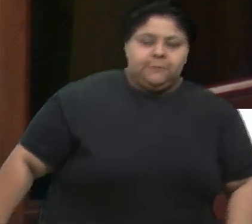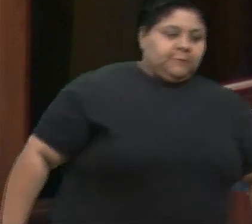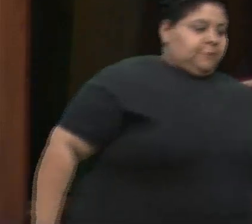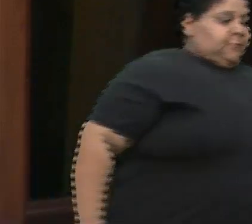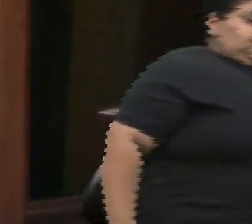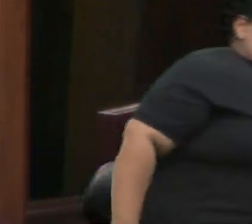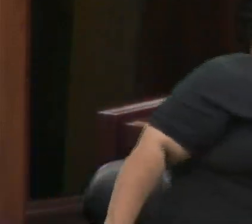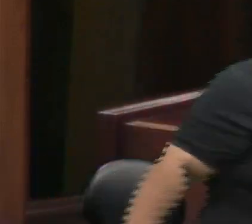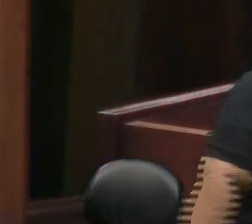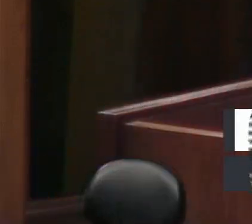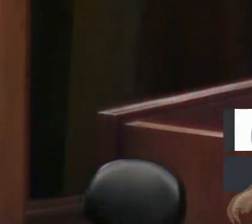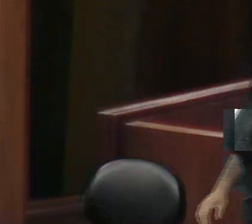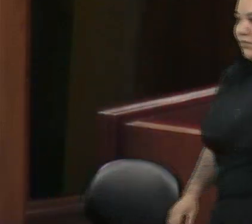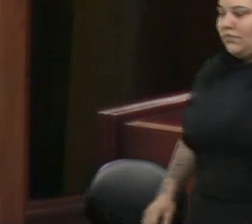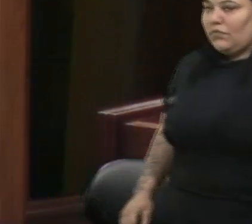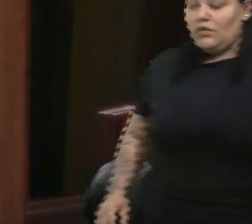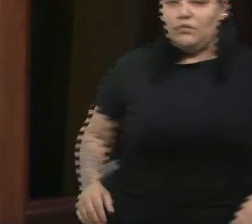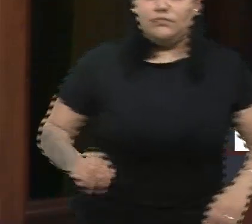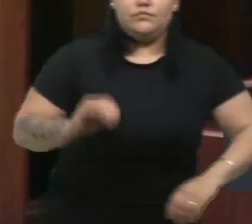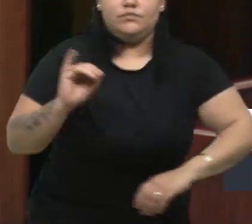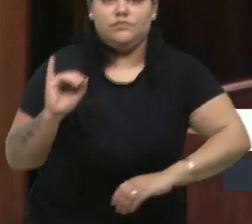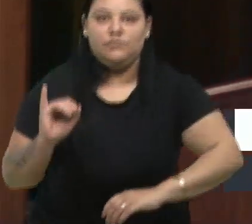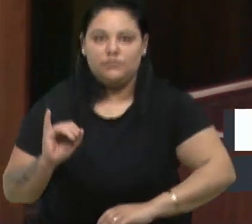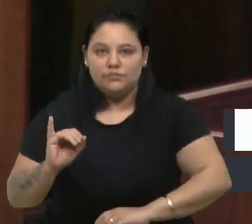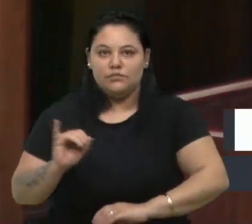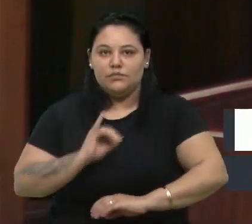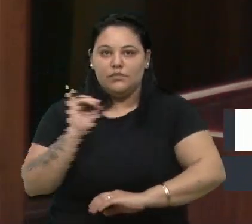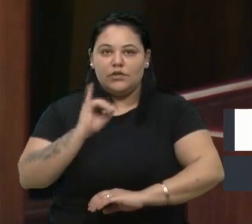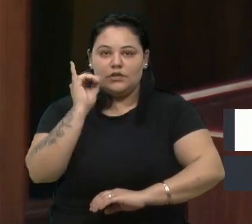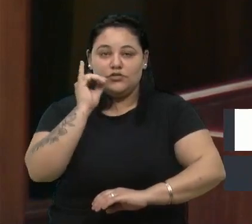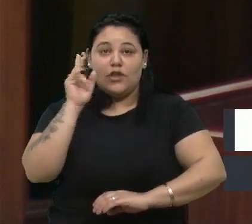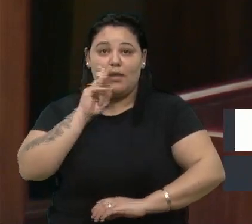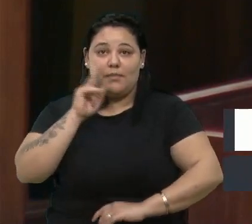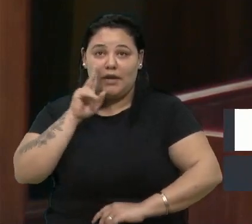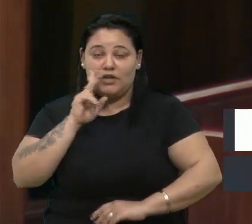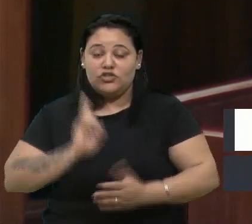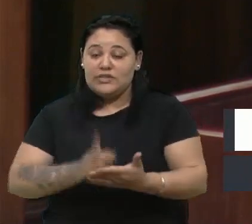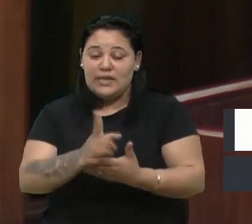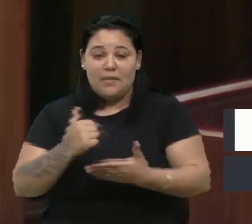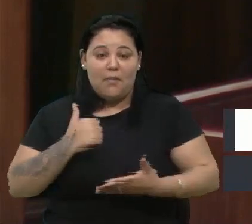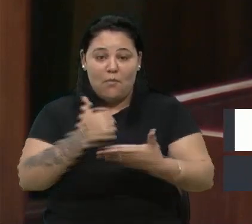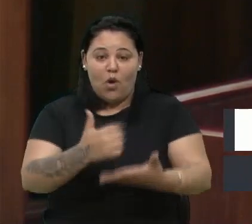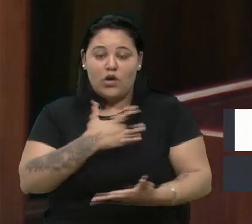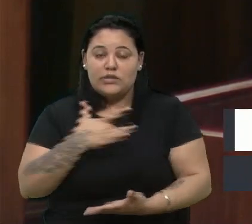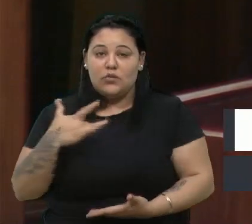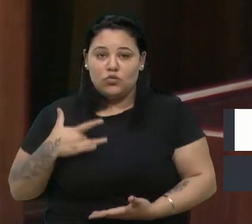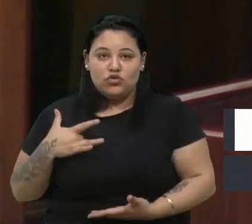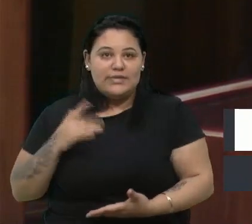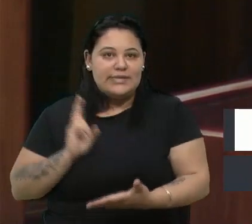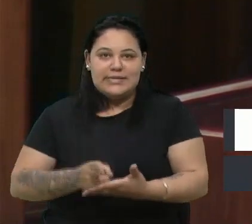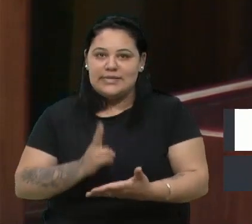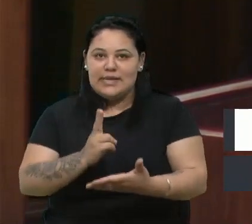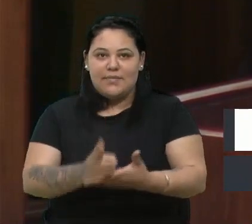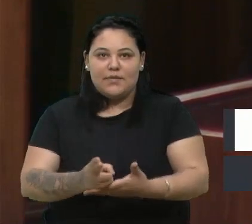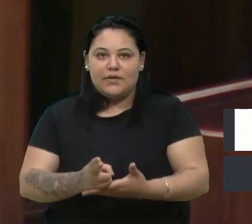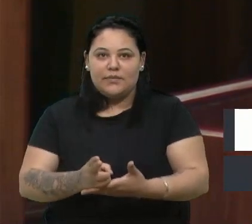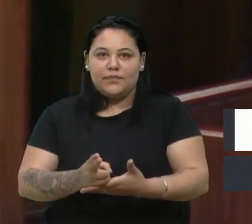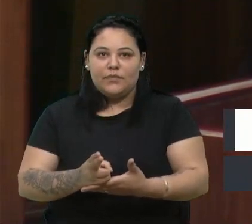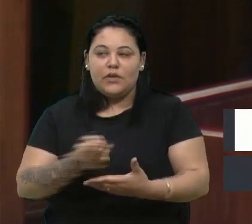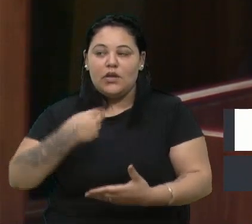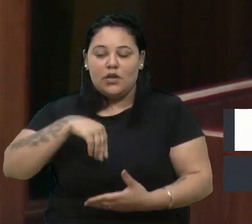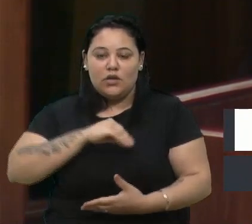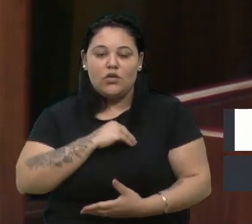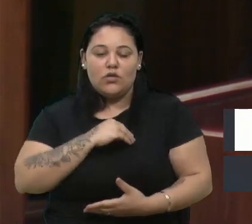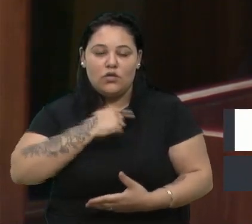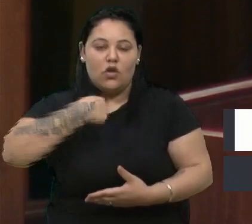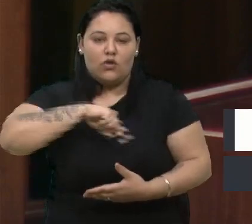frisar que a gente sempre defendeu a saúde, continuaremos defendendo a saúde e a gente sente o prazer